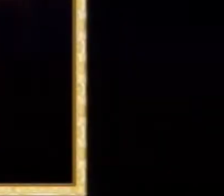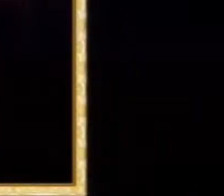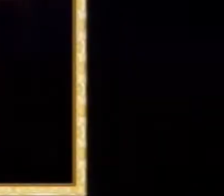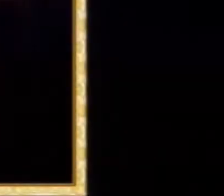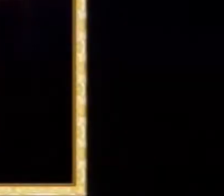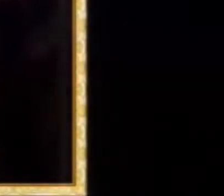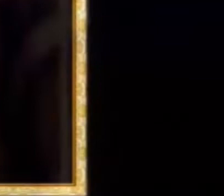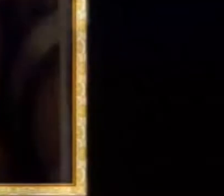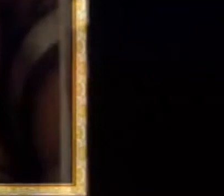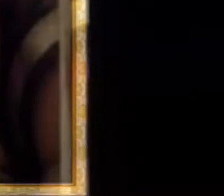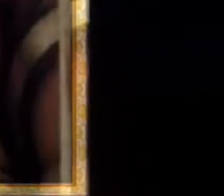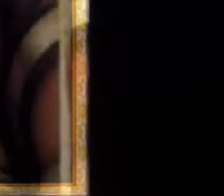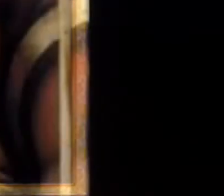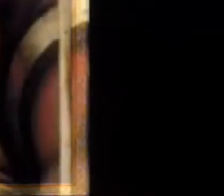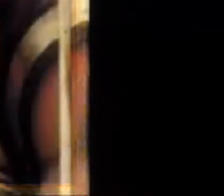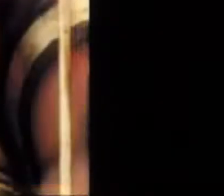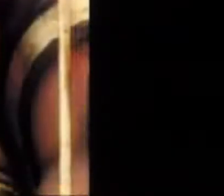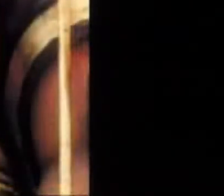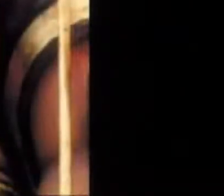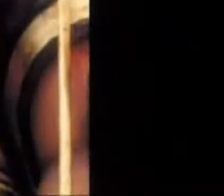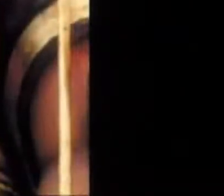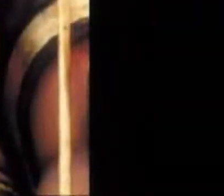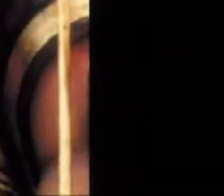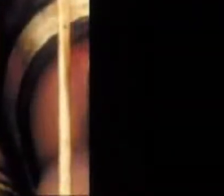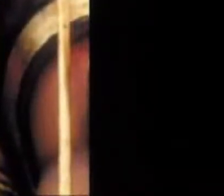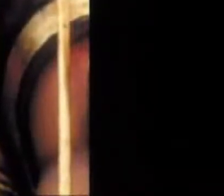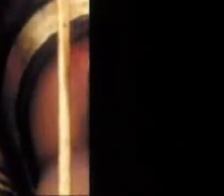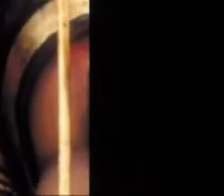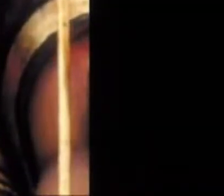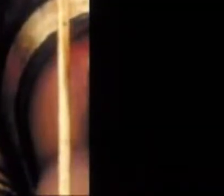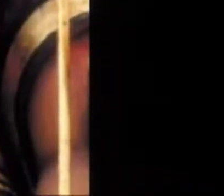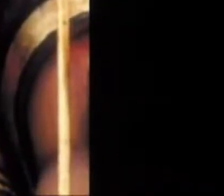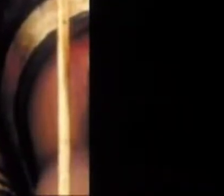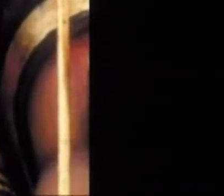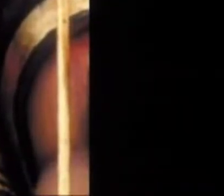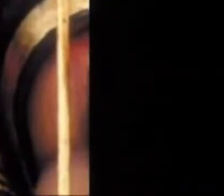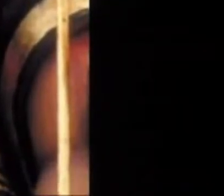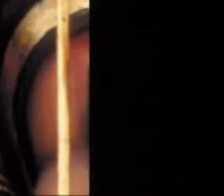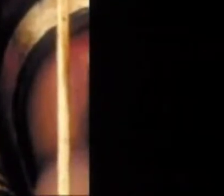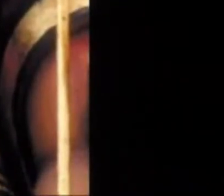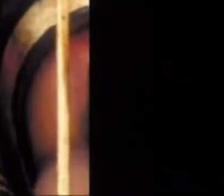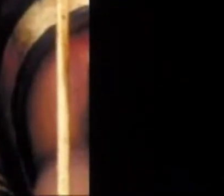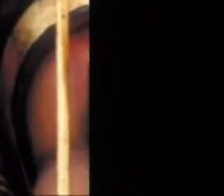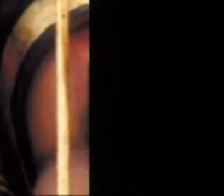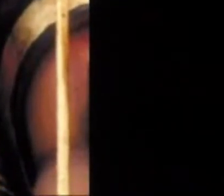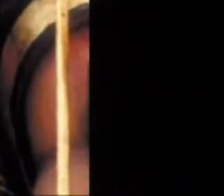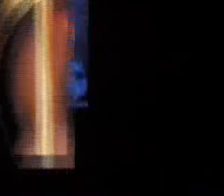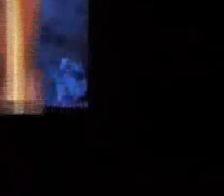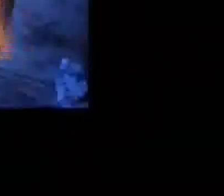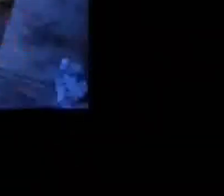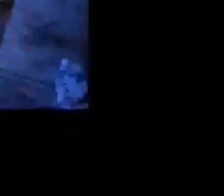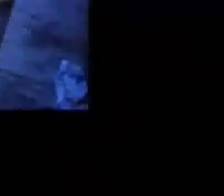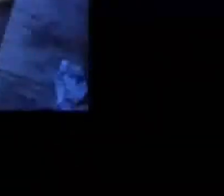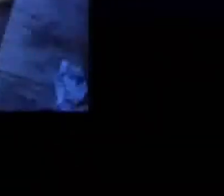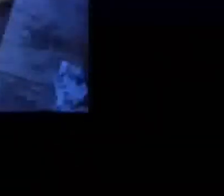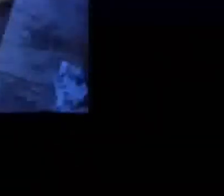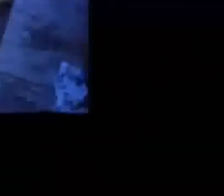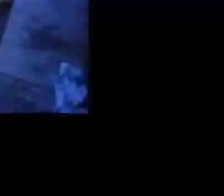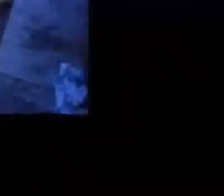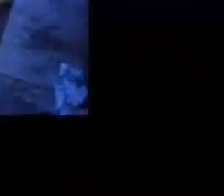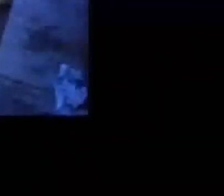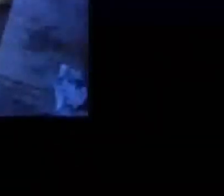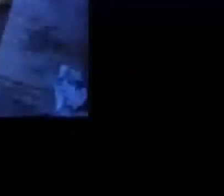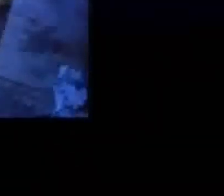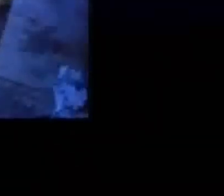Olhado poeta planeta percebe na sua